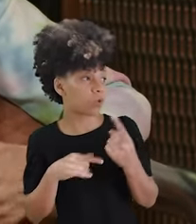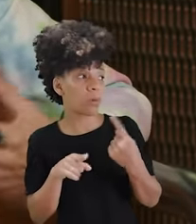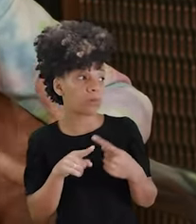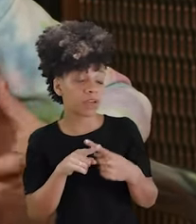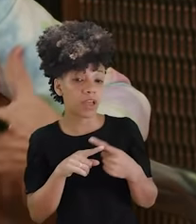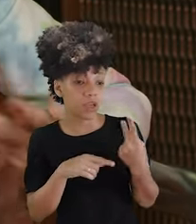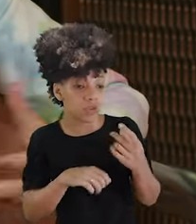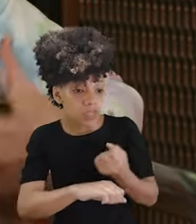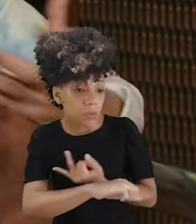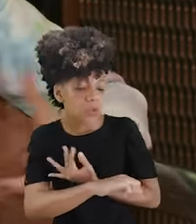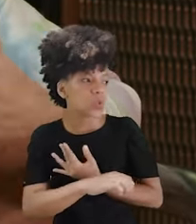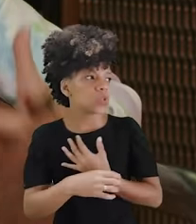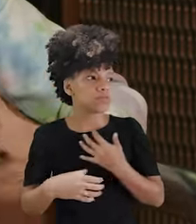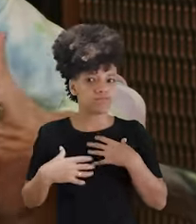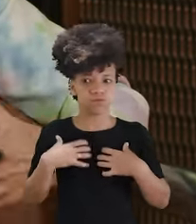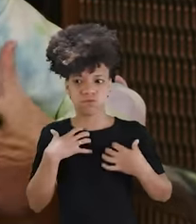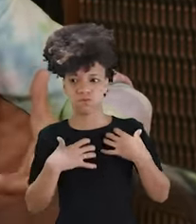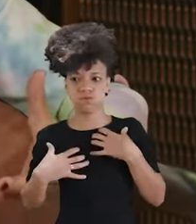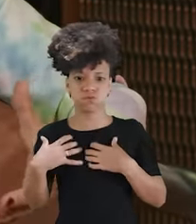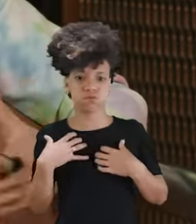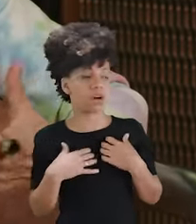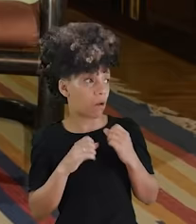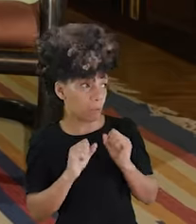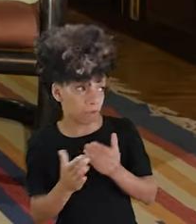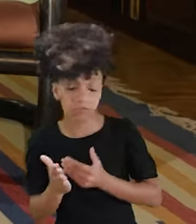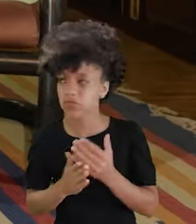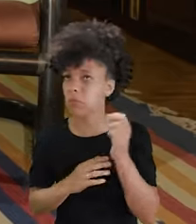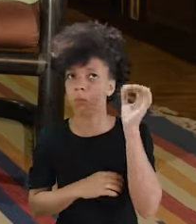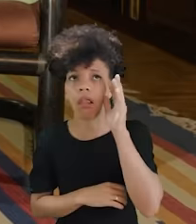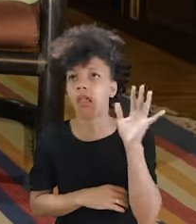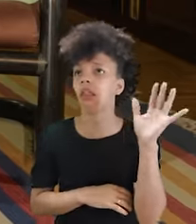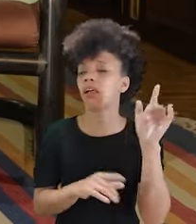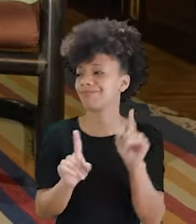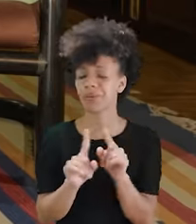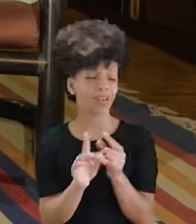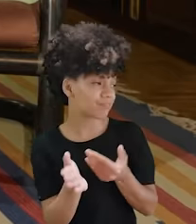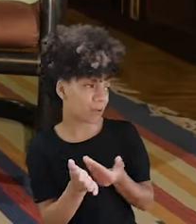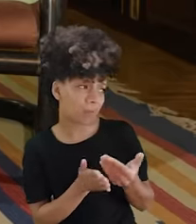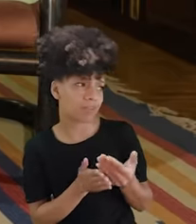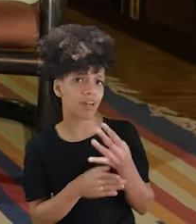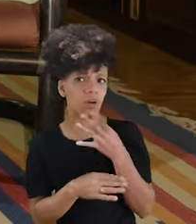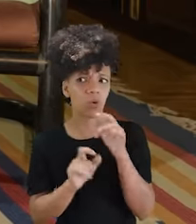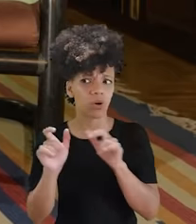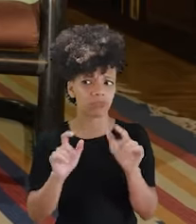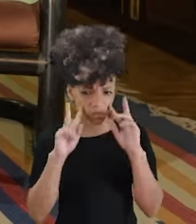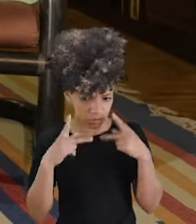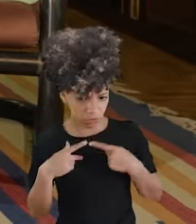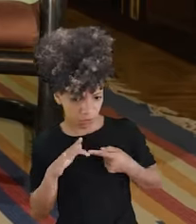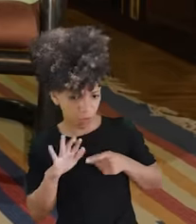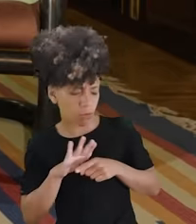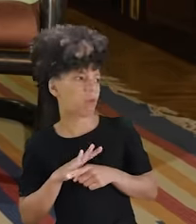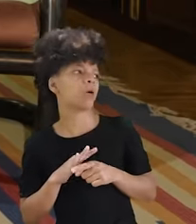porque suas emoções ficam ali a todo vapor você começa Amado você começa a